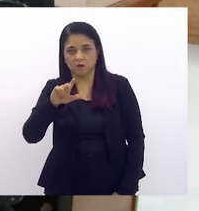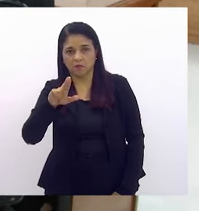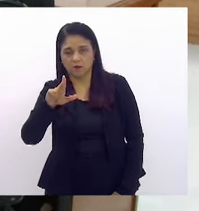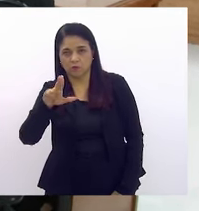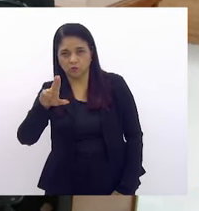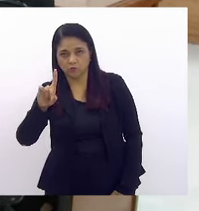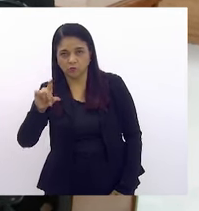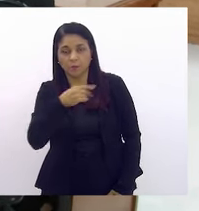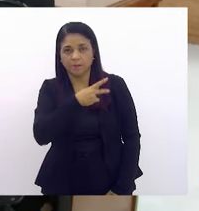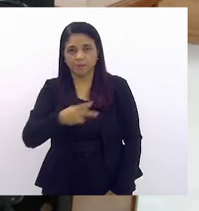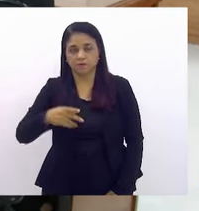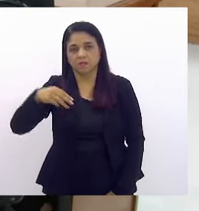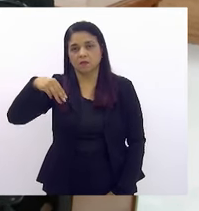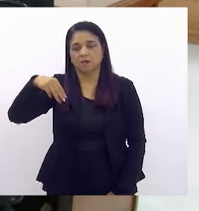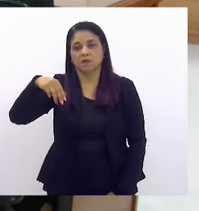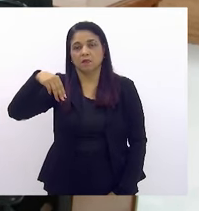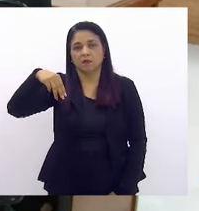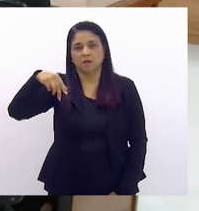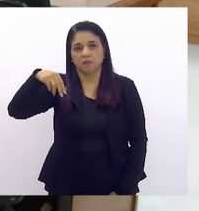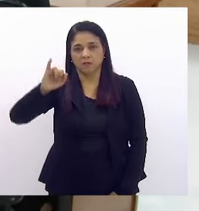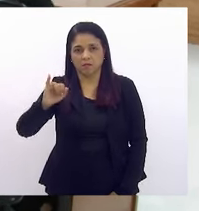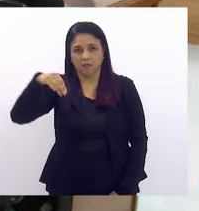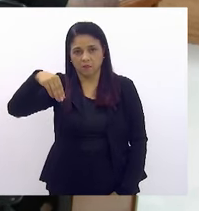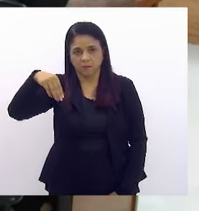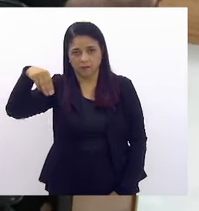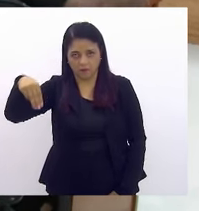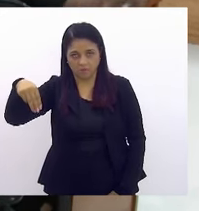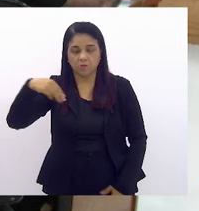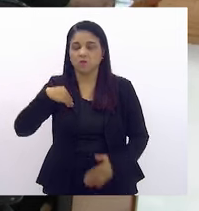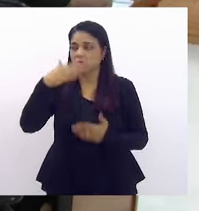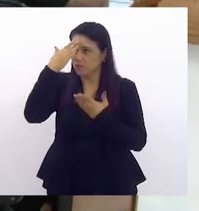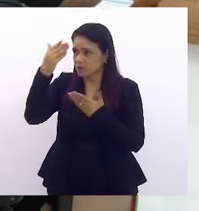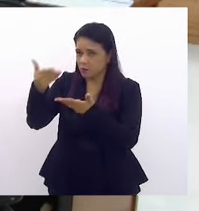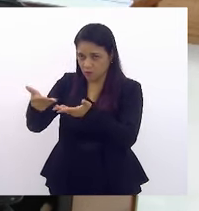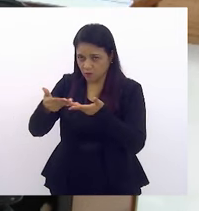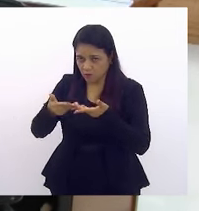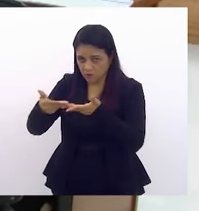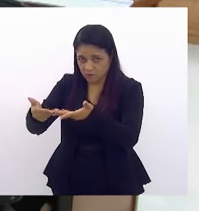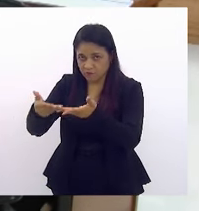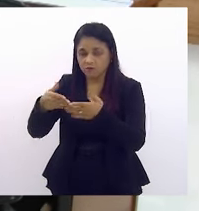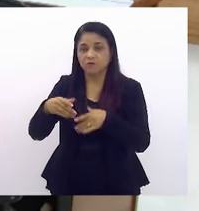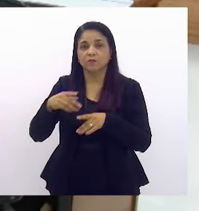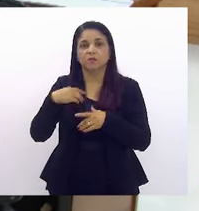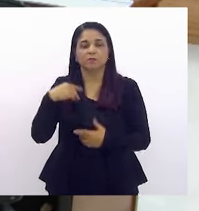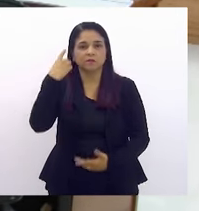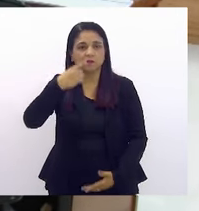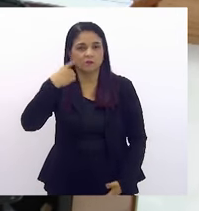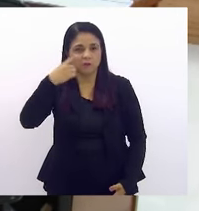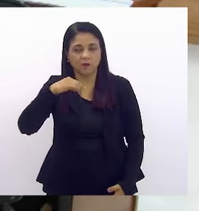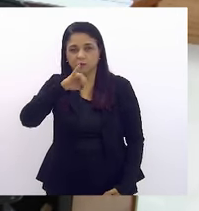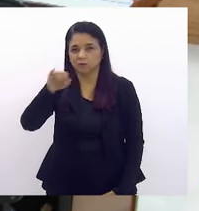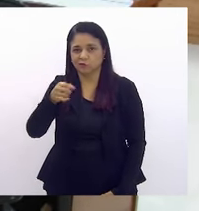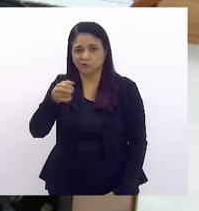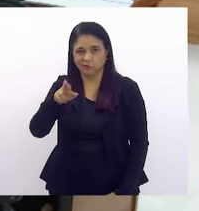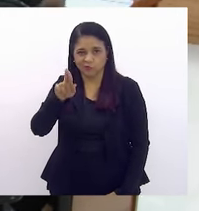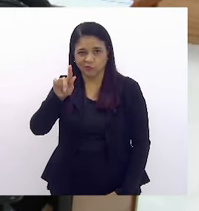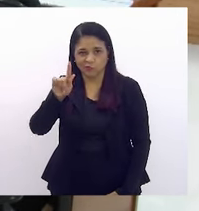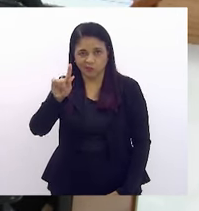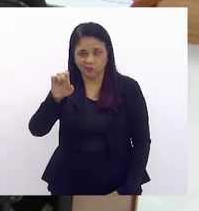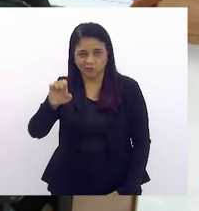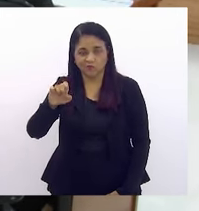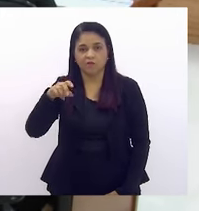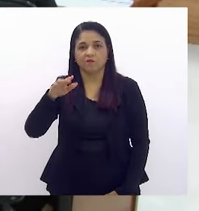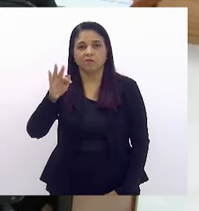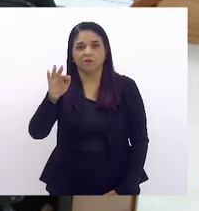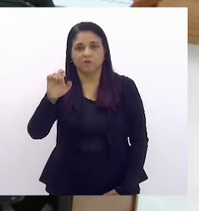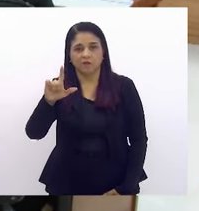gostaria de agradecer o convite feito pelo deputado Jorge Felipe Neto. E desejo a